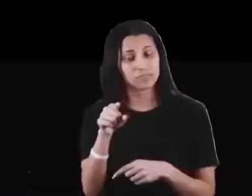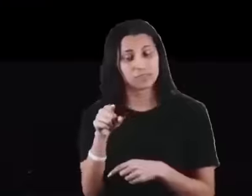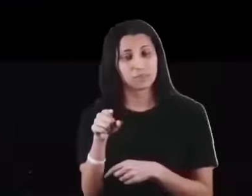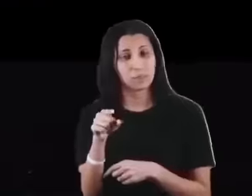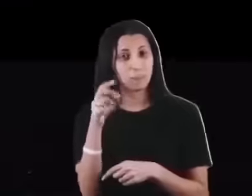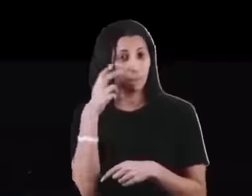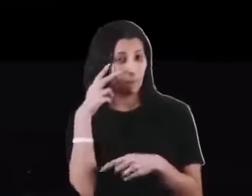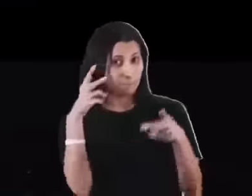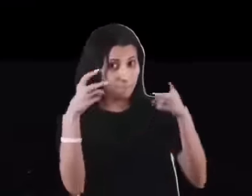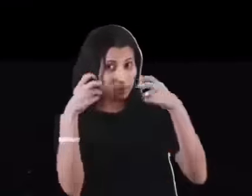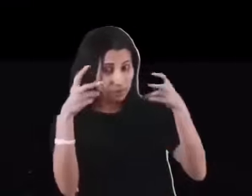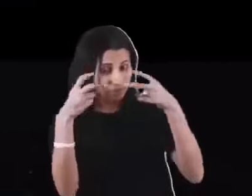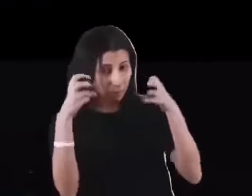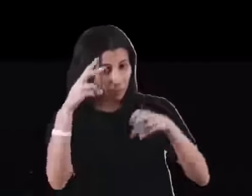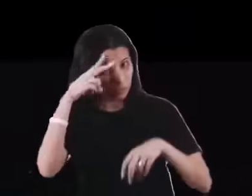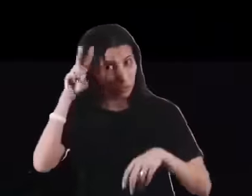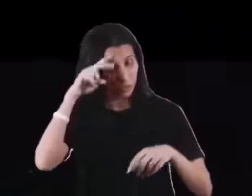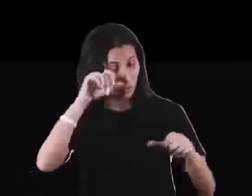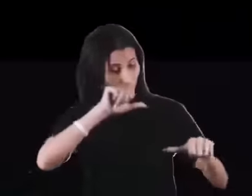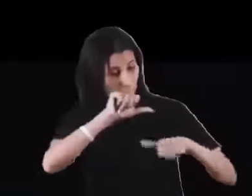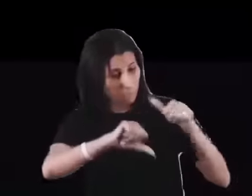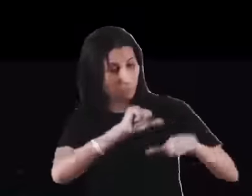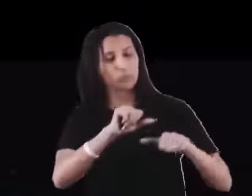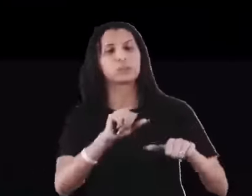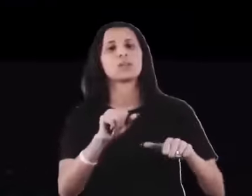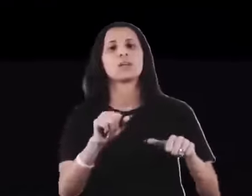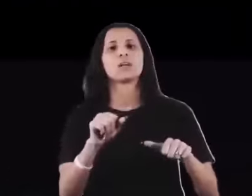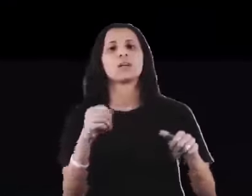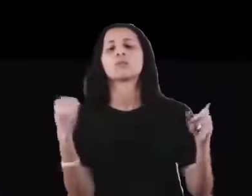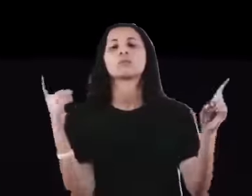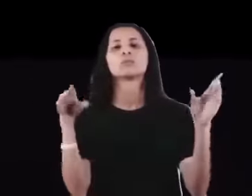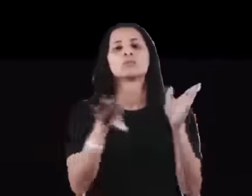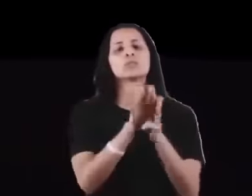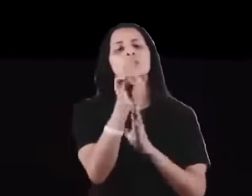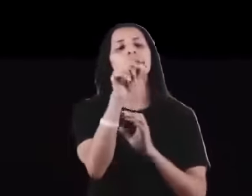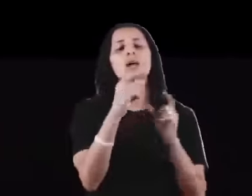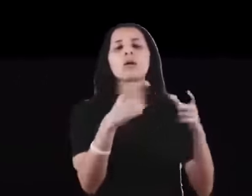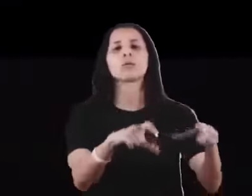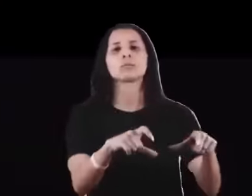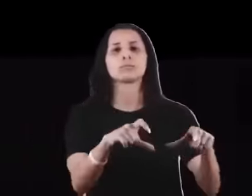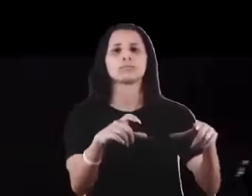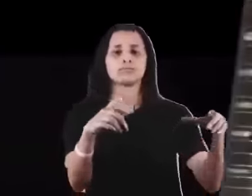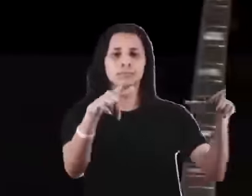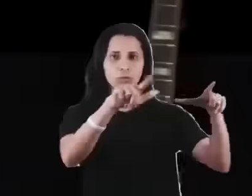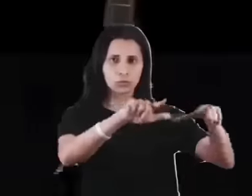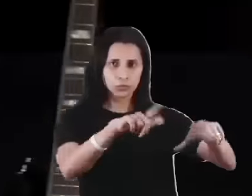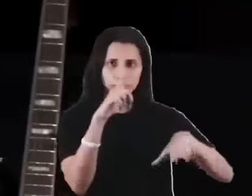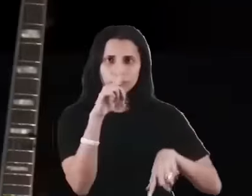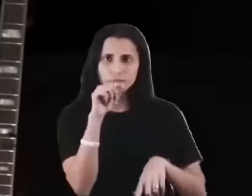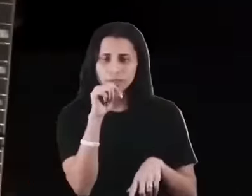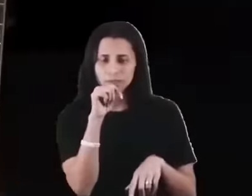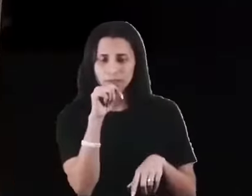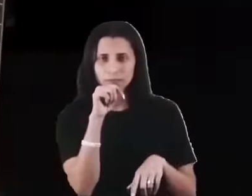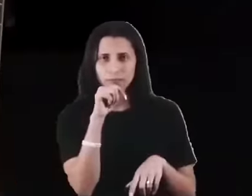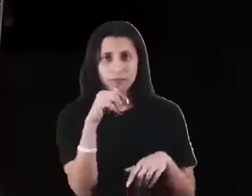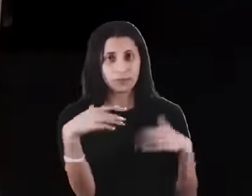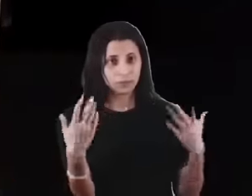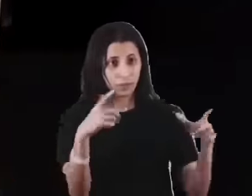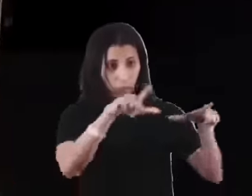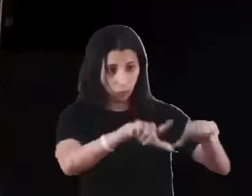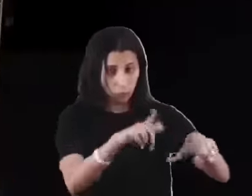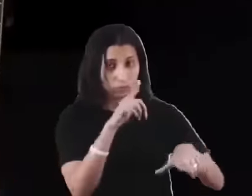chegar aonde na fonte foi eu não foi não foi no posto que a história de uma revira-volta foram foi minha gente